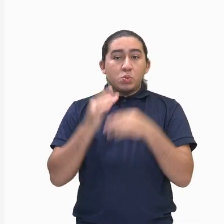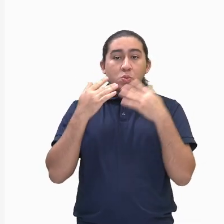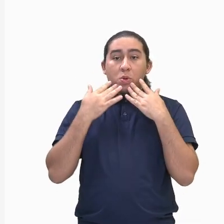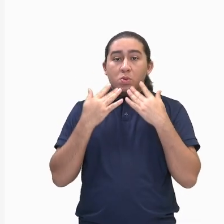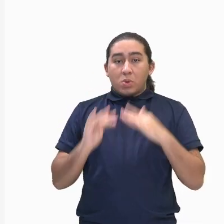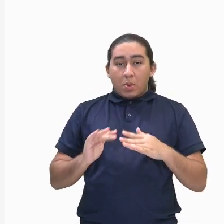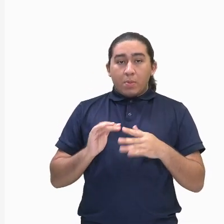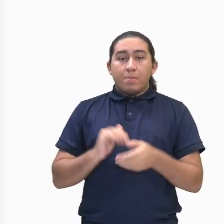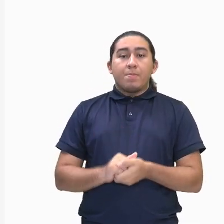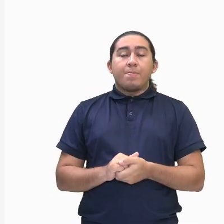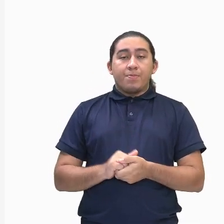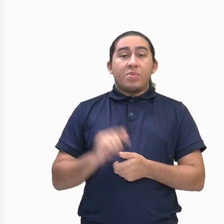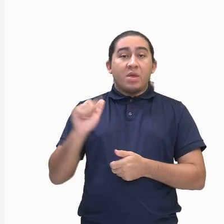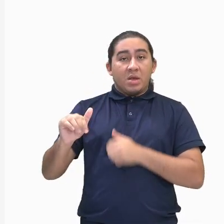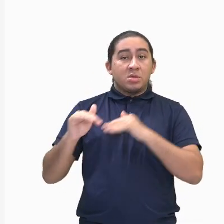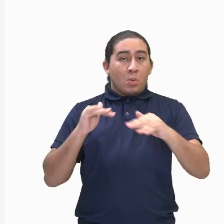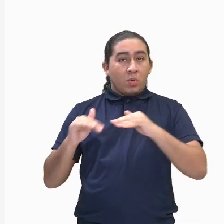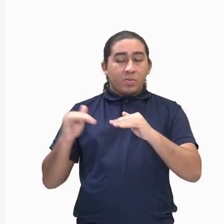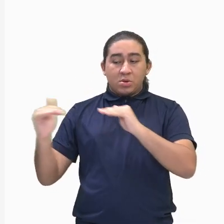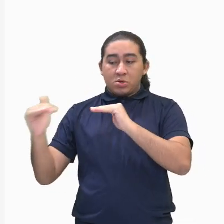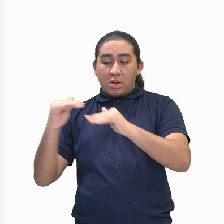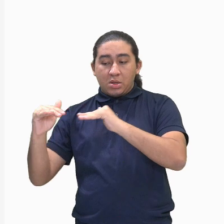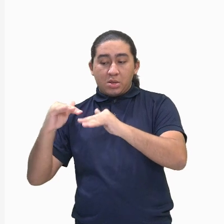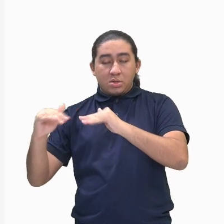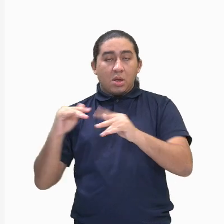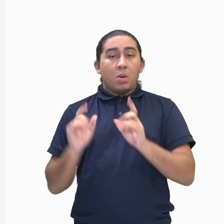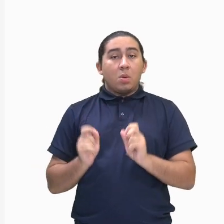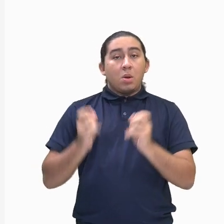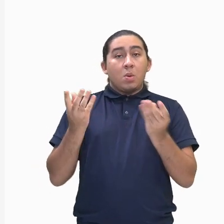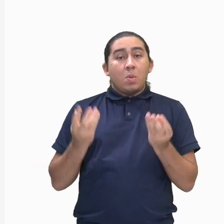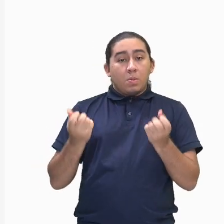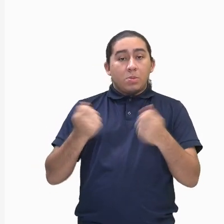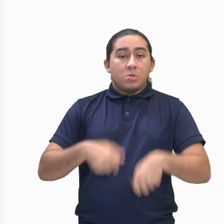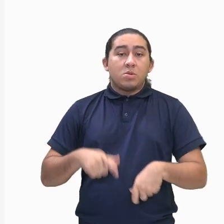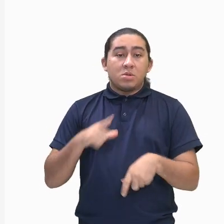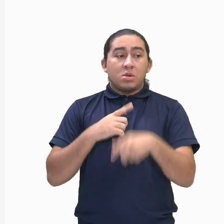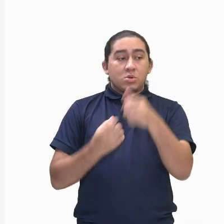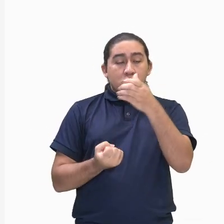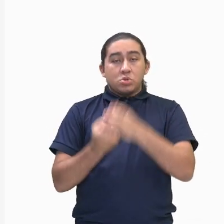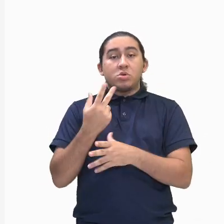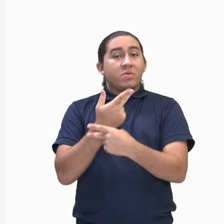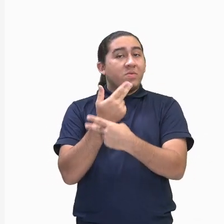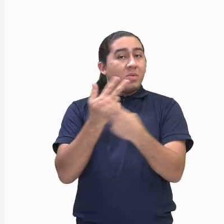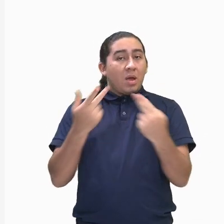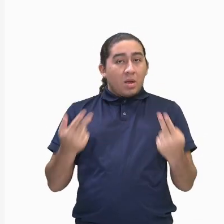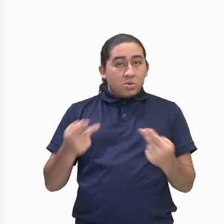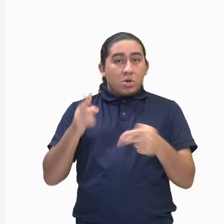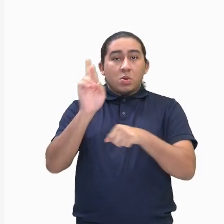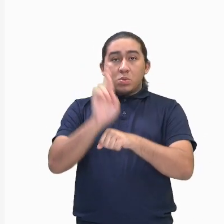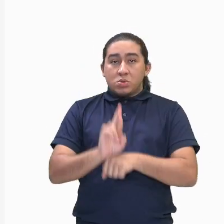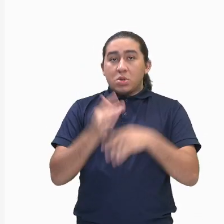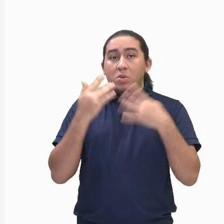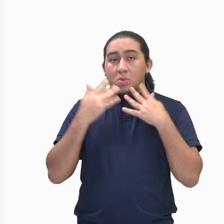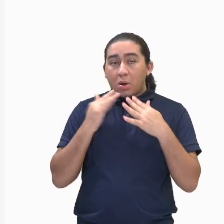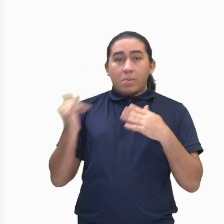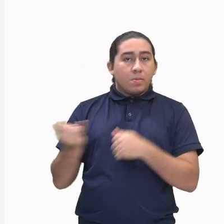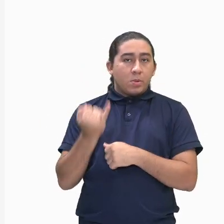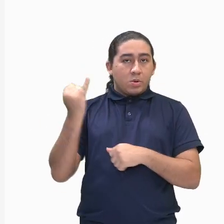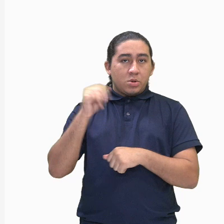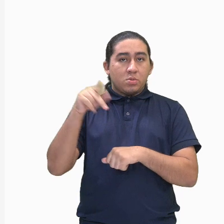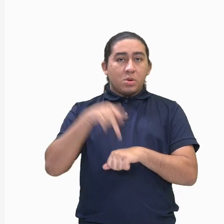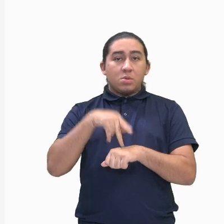A colisão das placas tectônicas contribuiu para a formação de diversos recursos naturais importantes no Brasil,